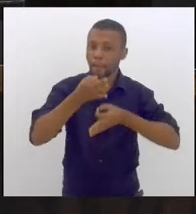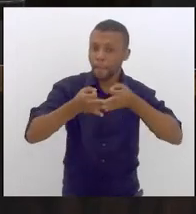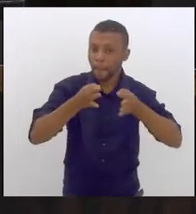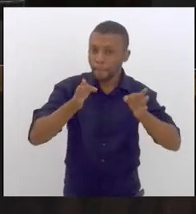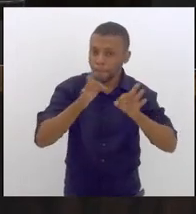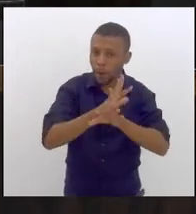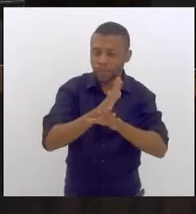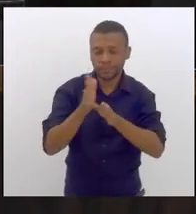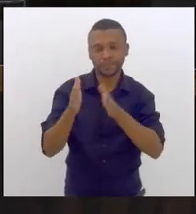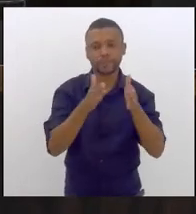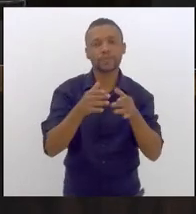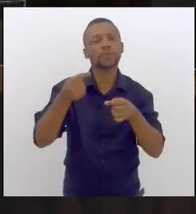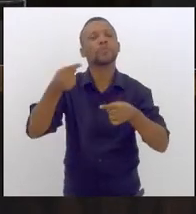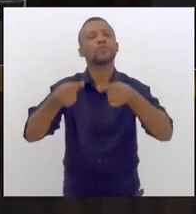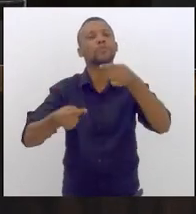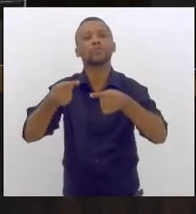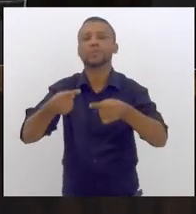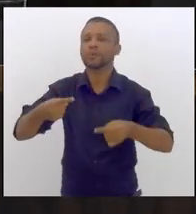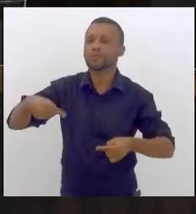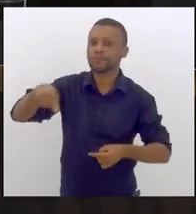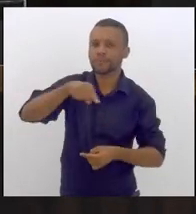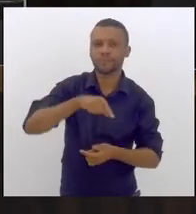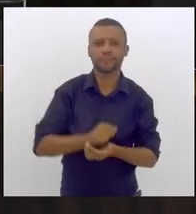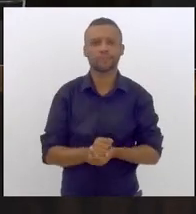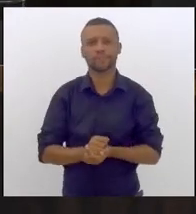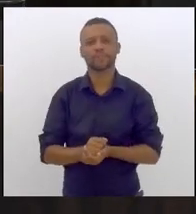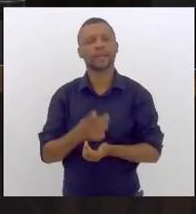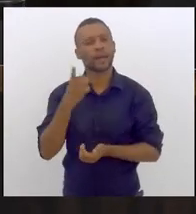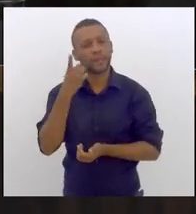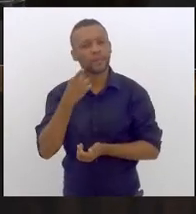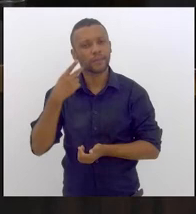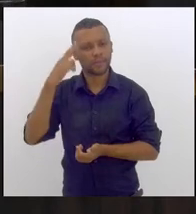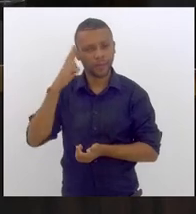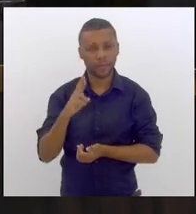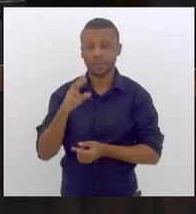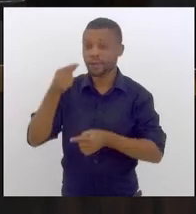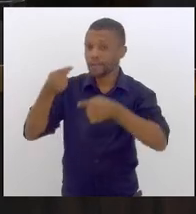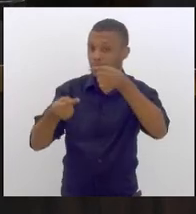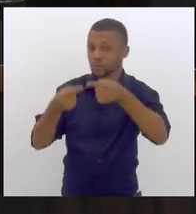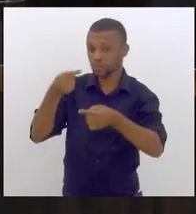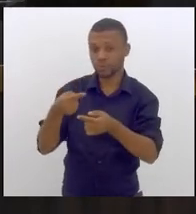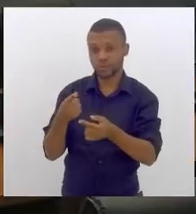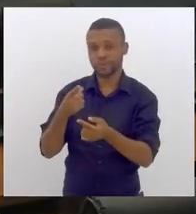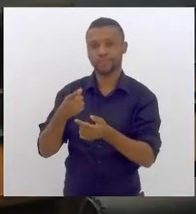em discussão. Vai discutir a deputada Renata Souza.